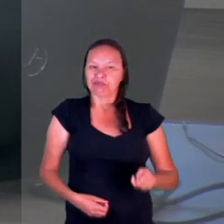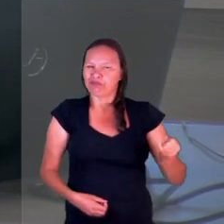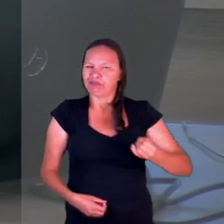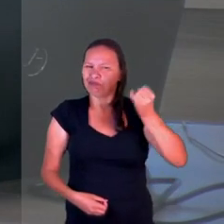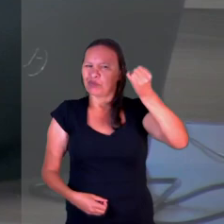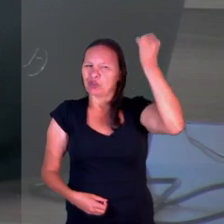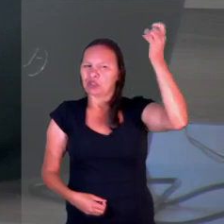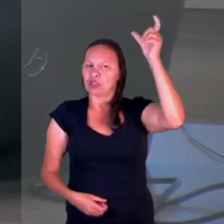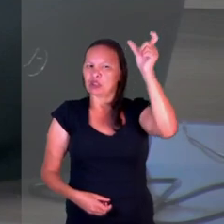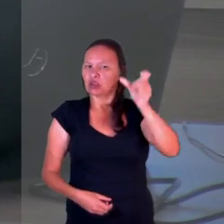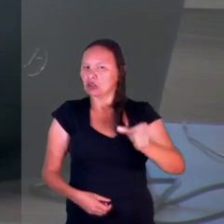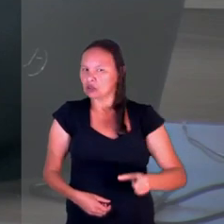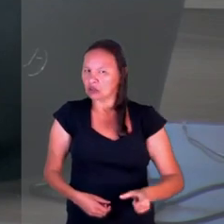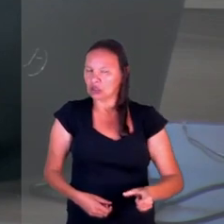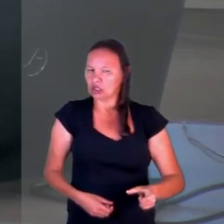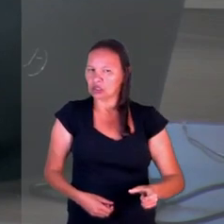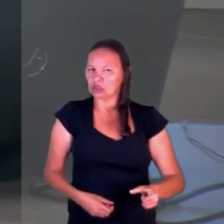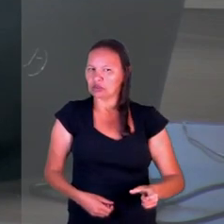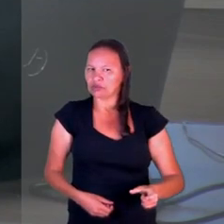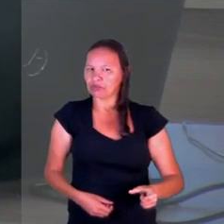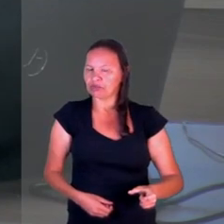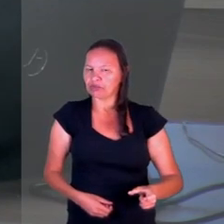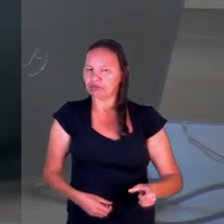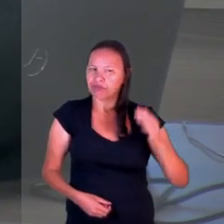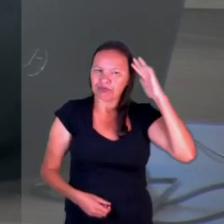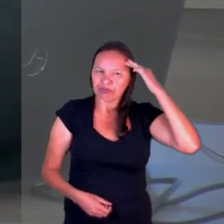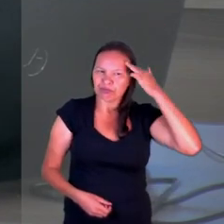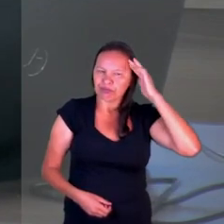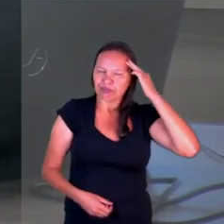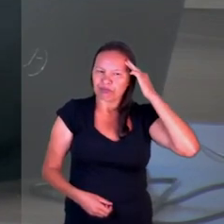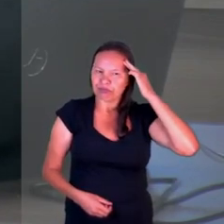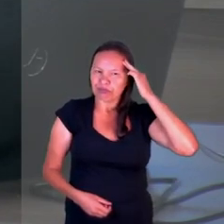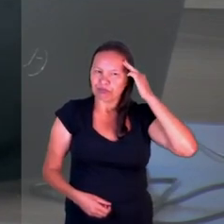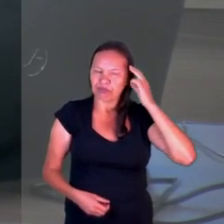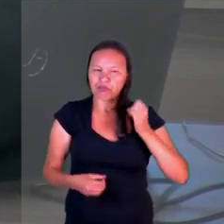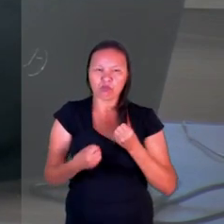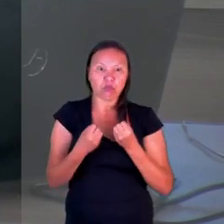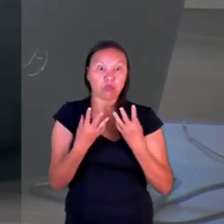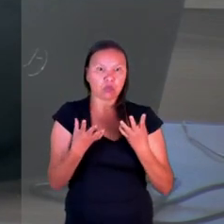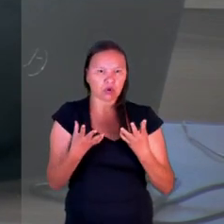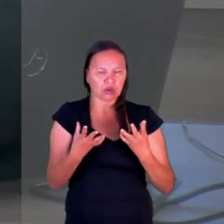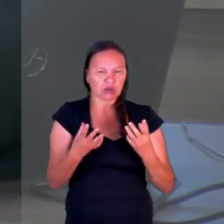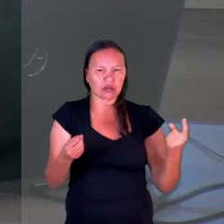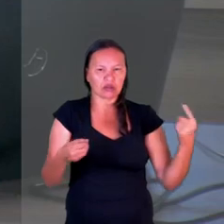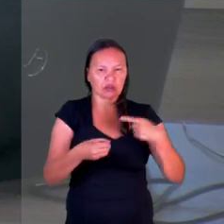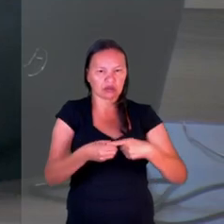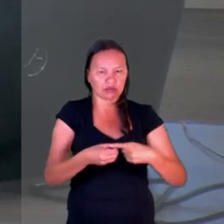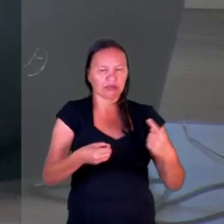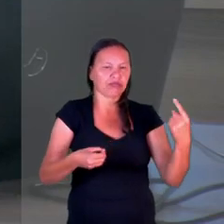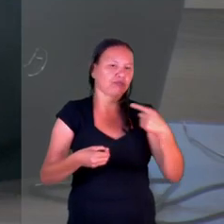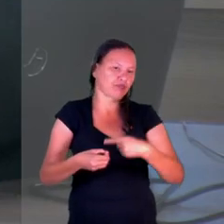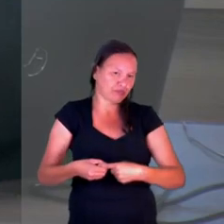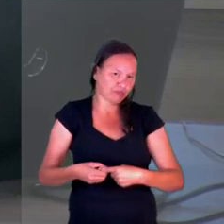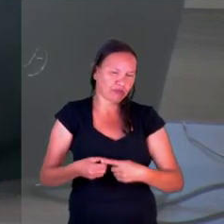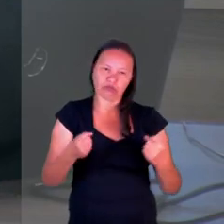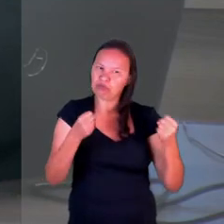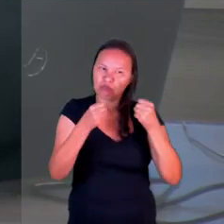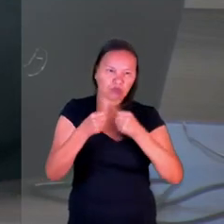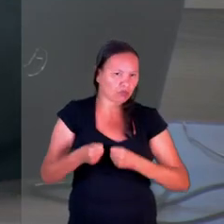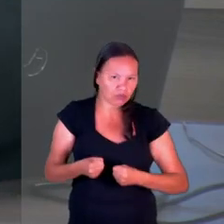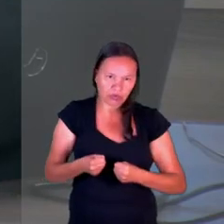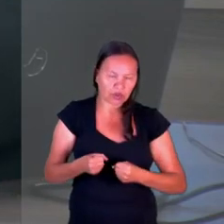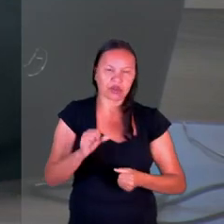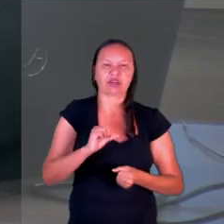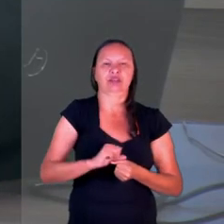tem esse protagonismo de entender que muitas vezes essas reintegrações de posse elas não podem ser